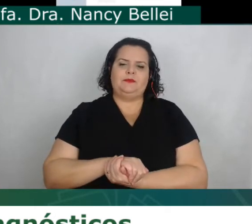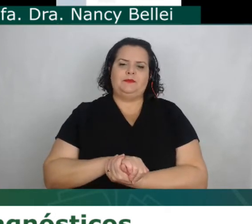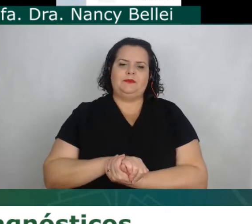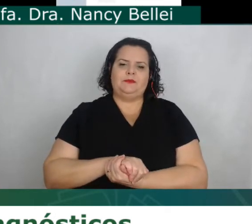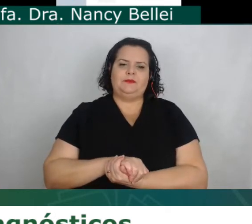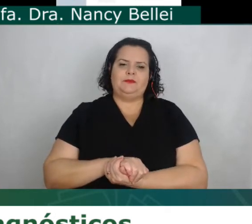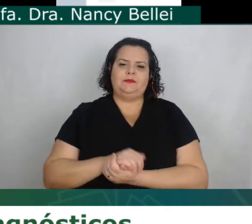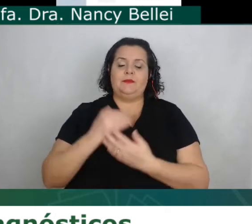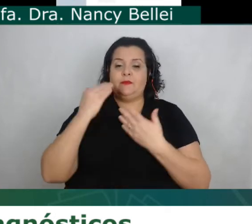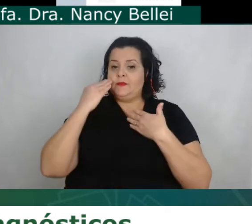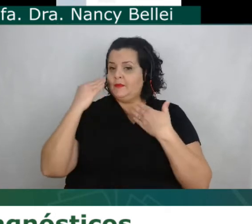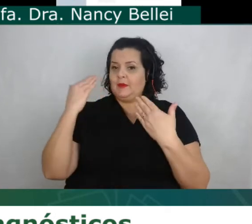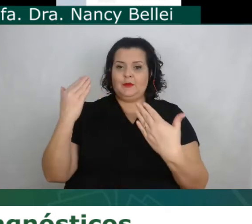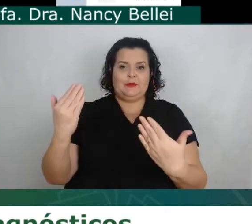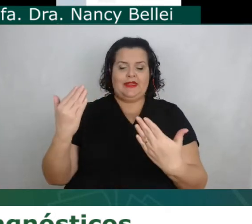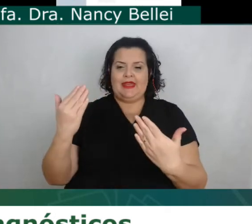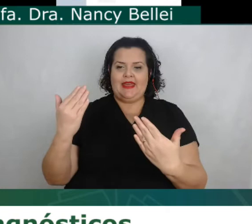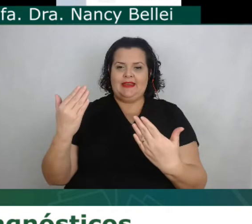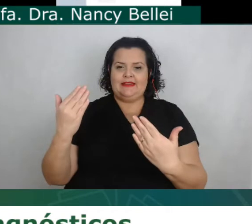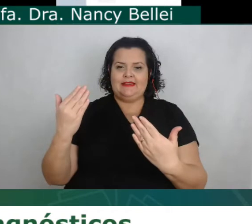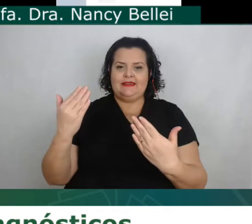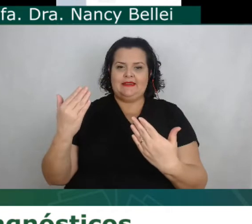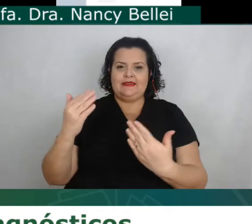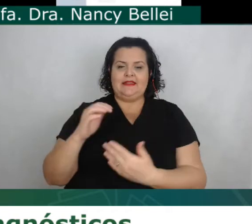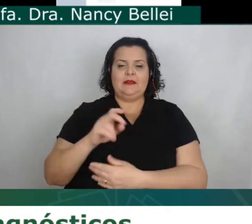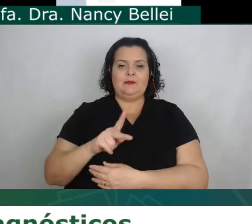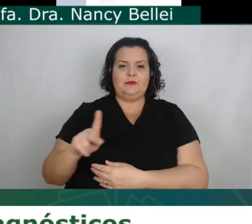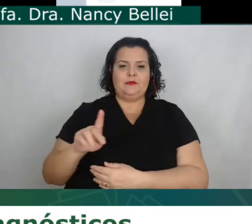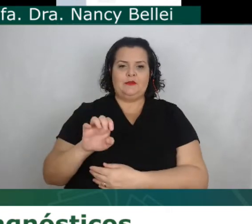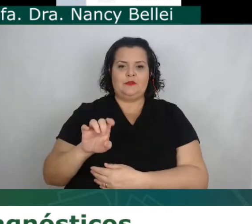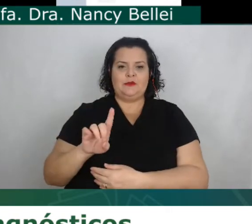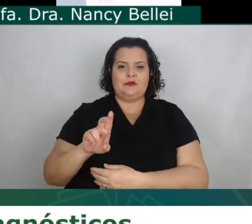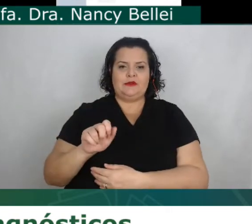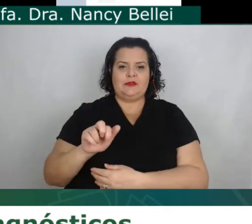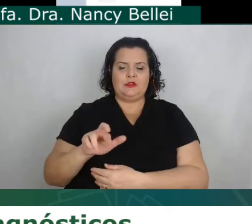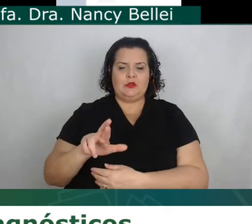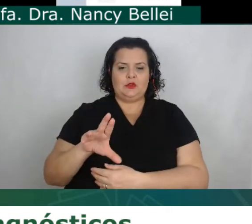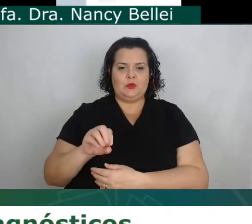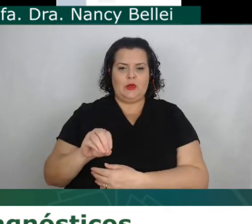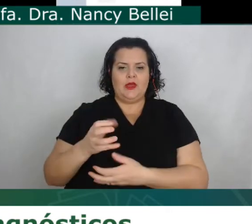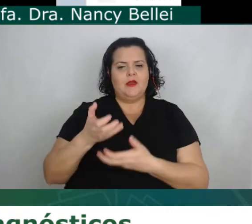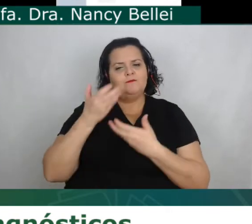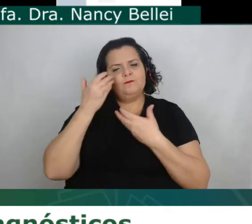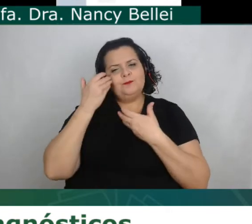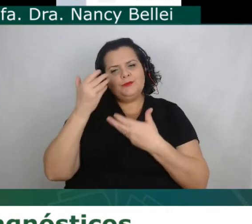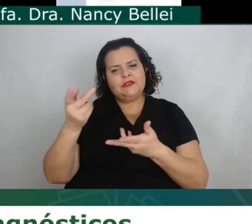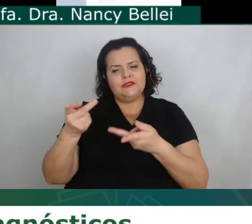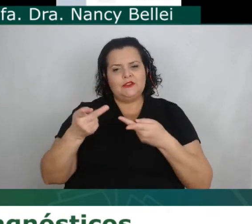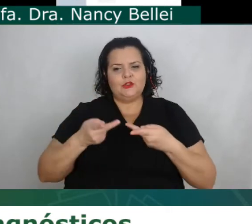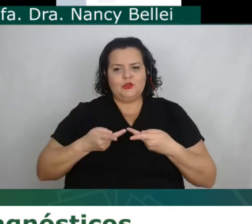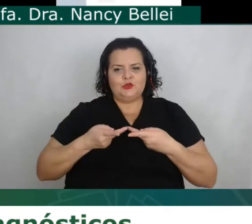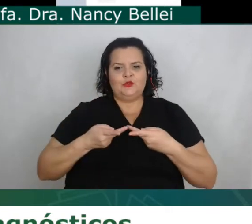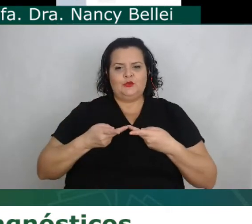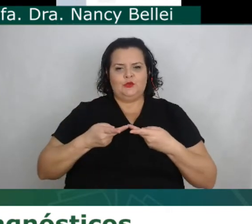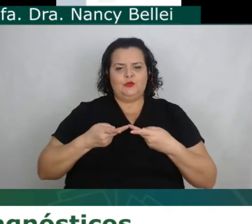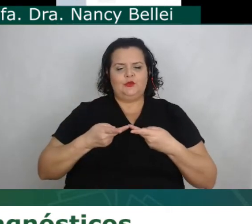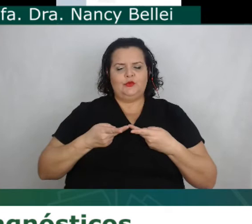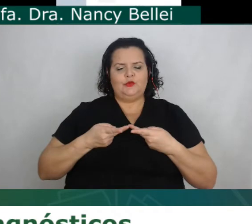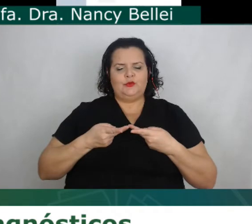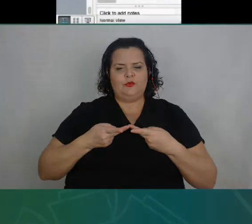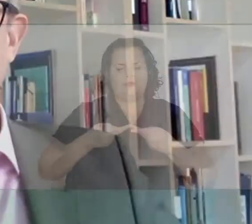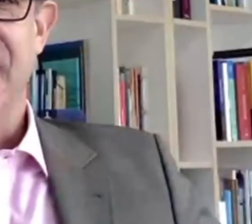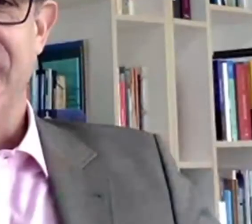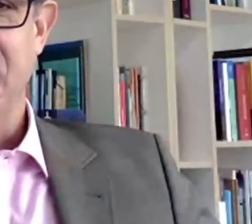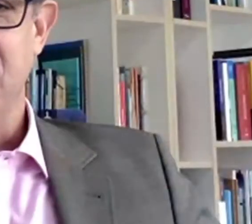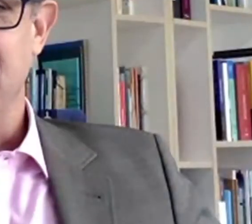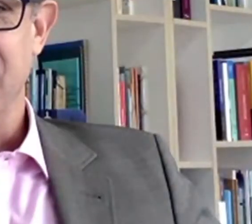Muito obrigado, professor Eduardo Medeiros. Eu queria agradecer o convite em nome da comissão organizadora do Congresso,